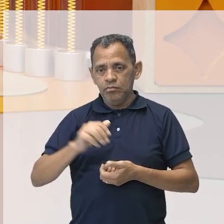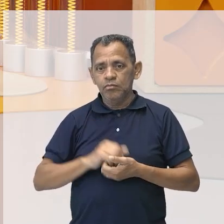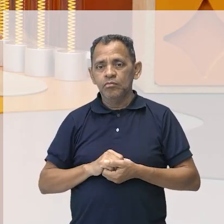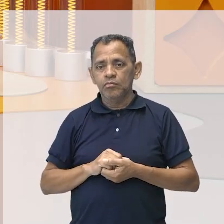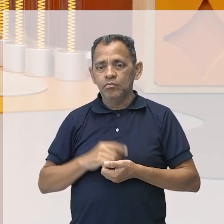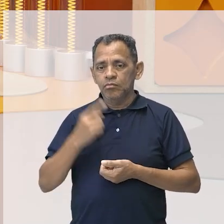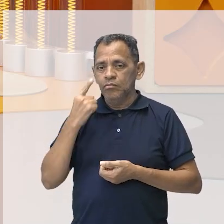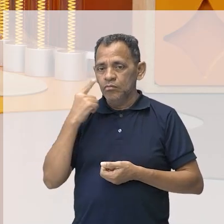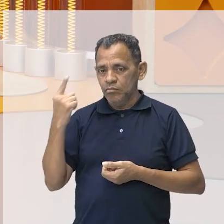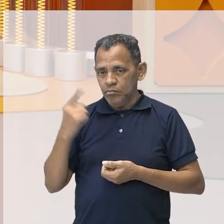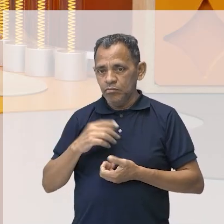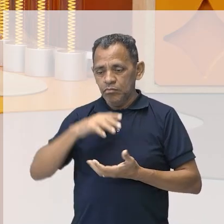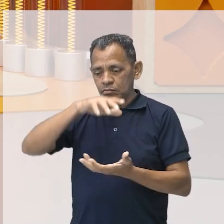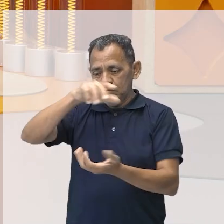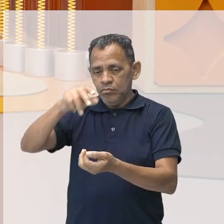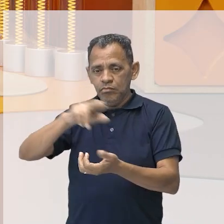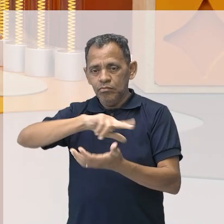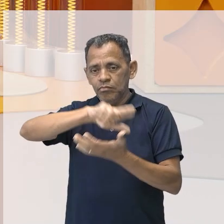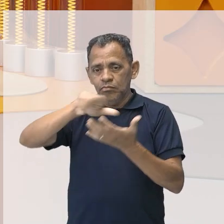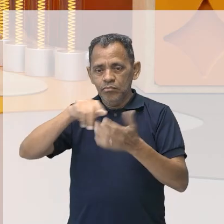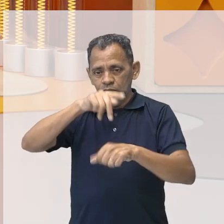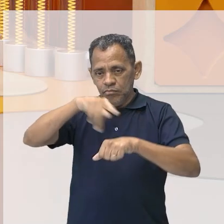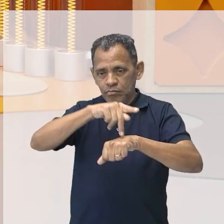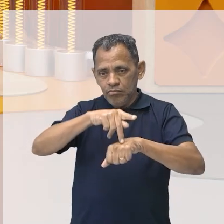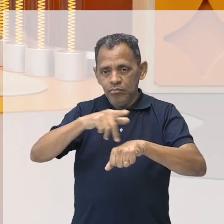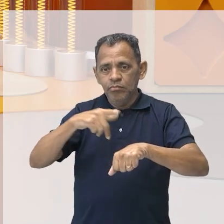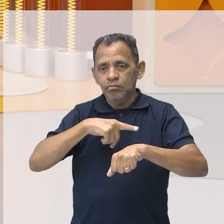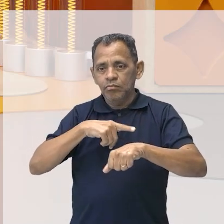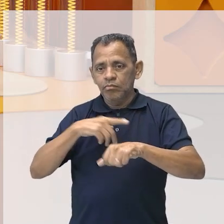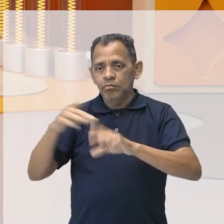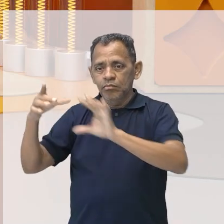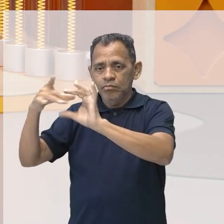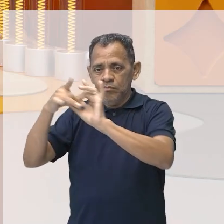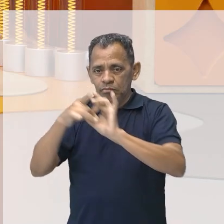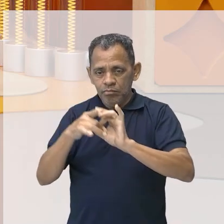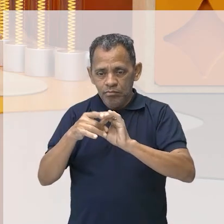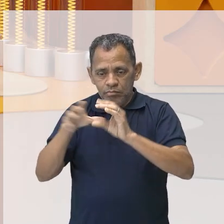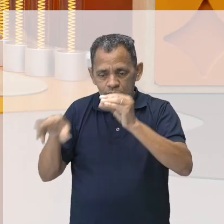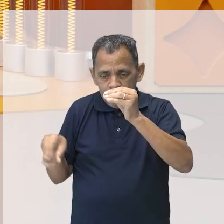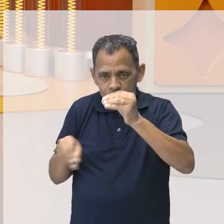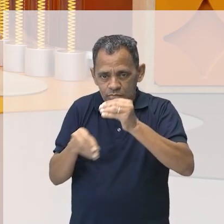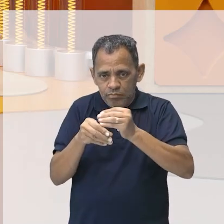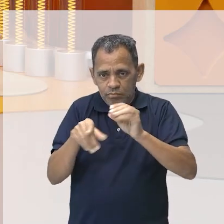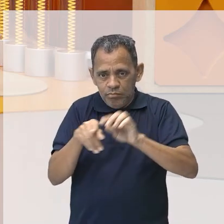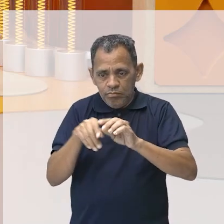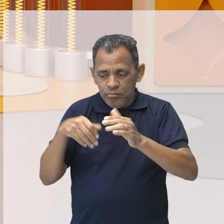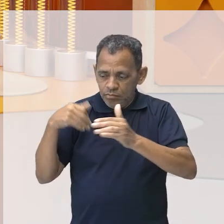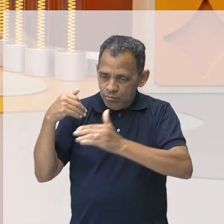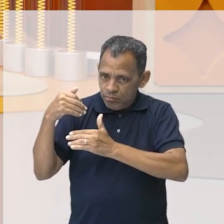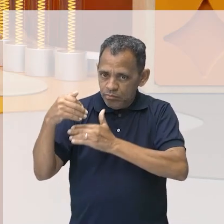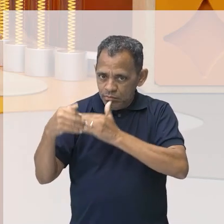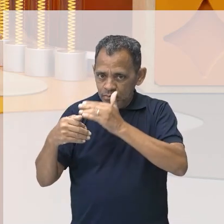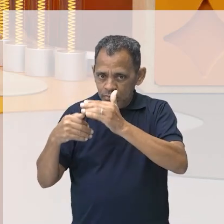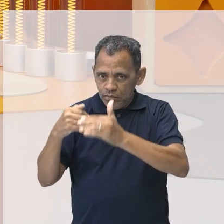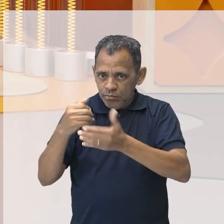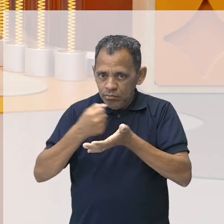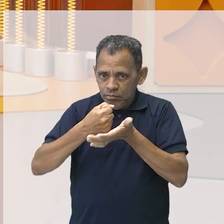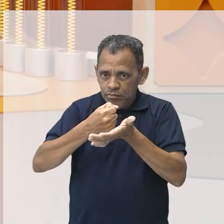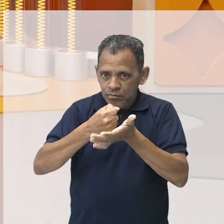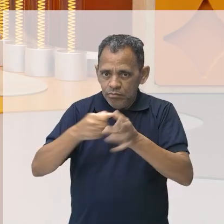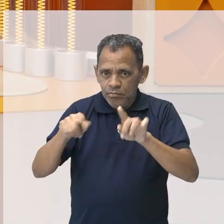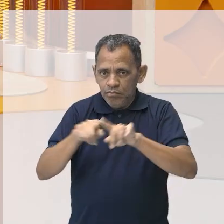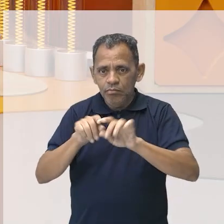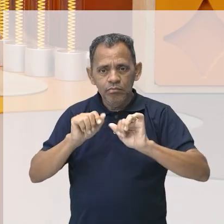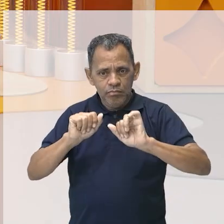também, onde vários países eles vão ter ali a sua contribuição, vão se desenvolver, vão ajudar. Pode